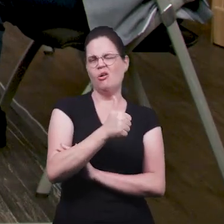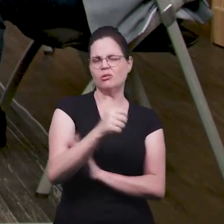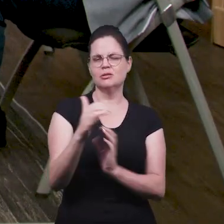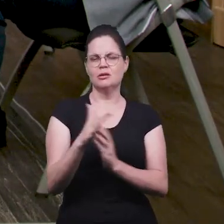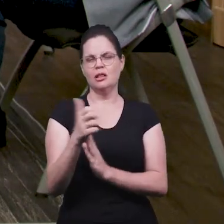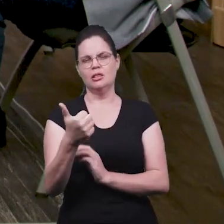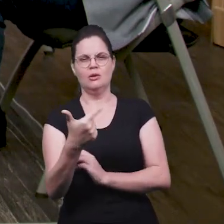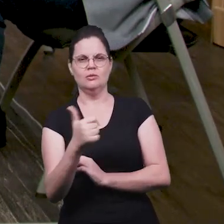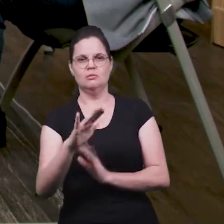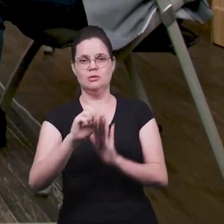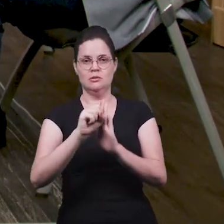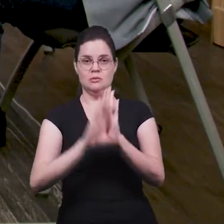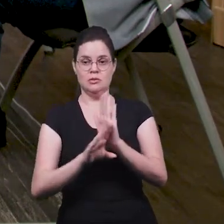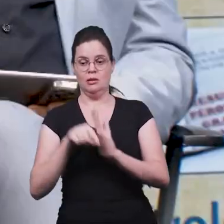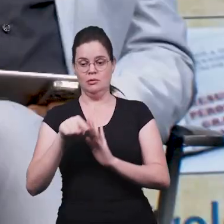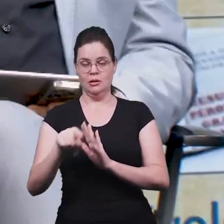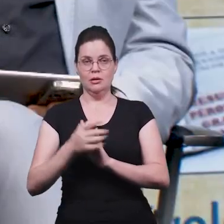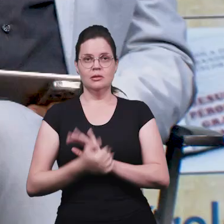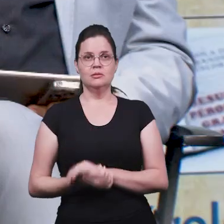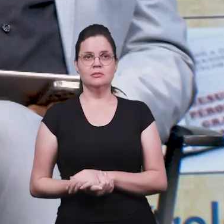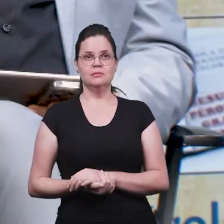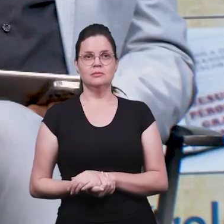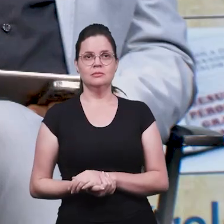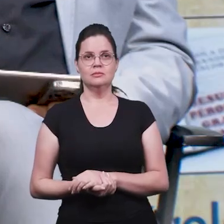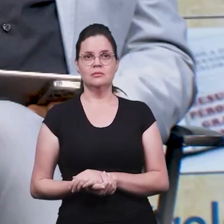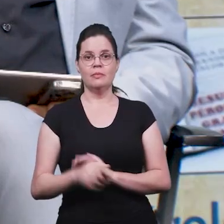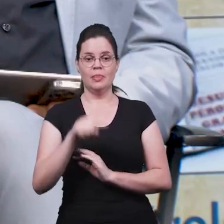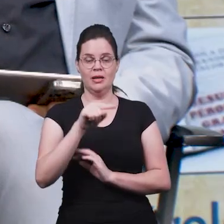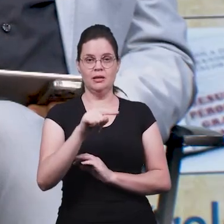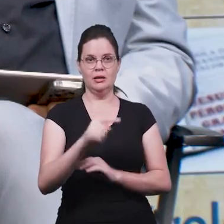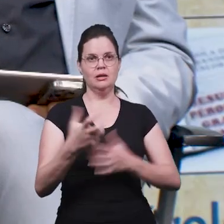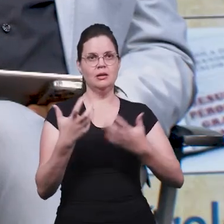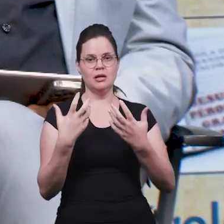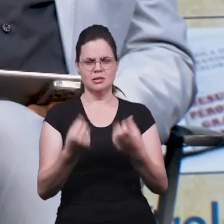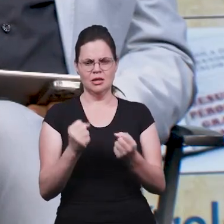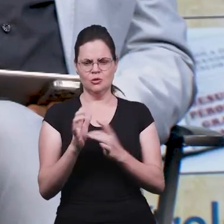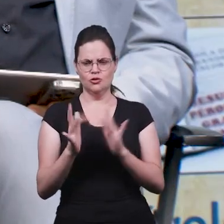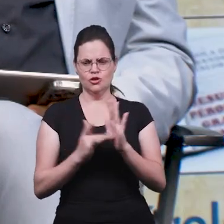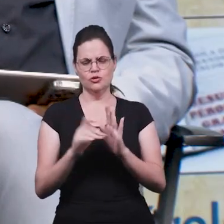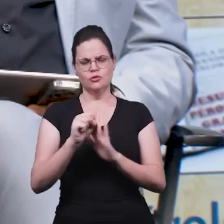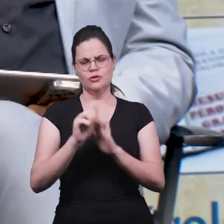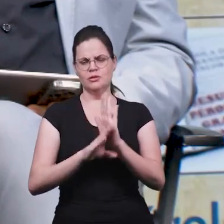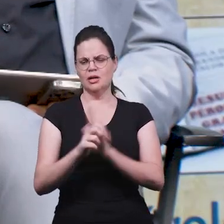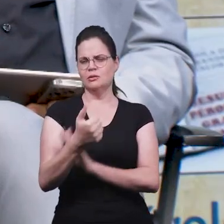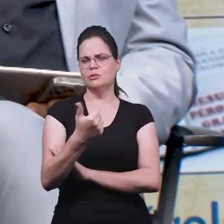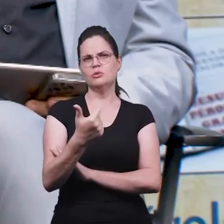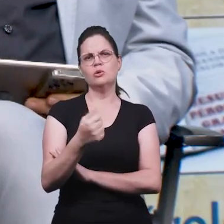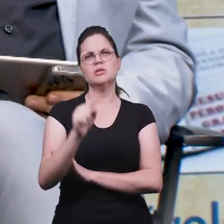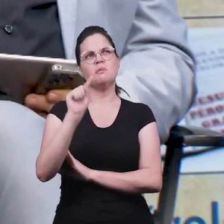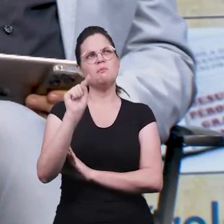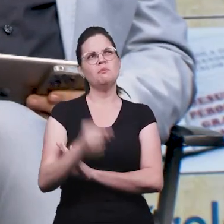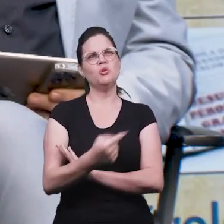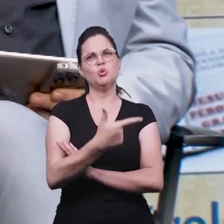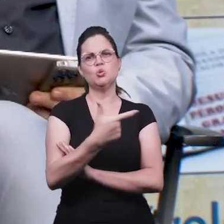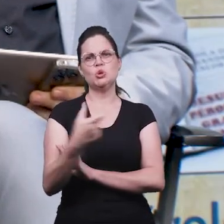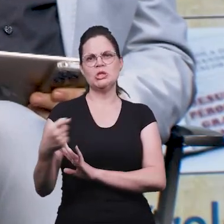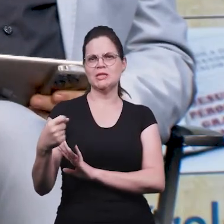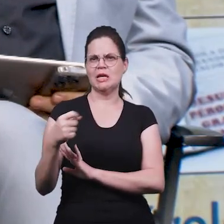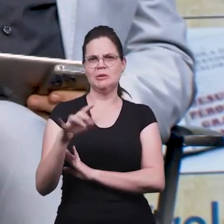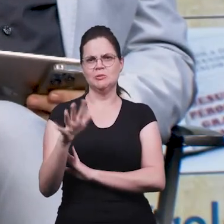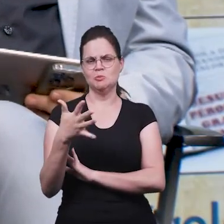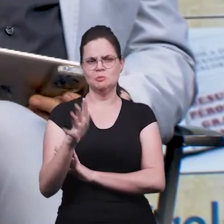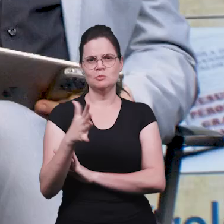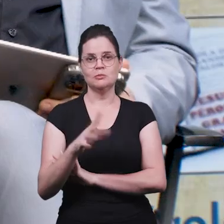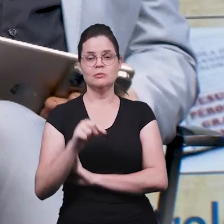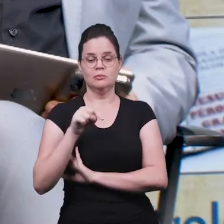XI, mas a conversão dele foi no século XII, 1200 e alguma coisa.